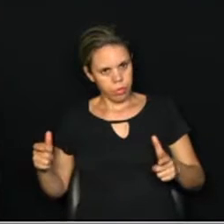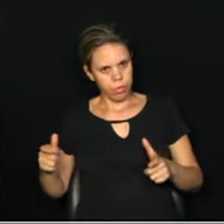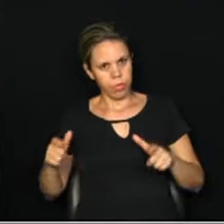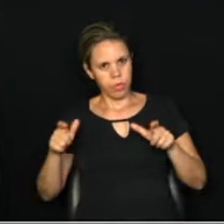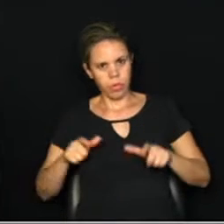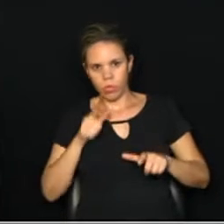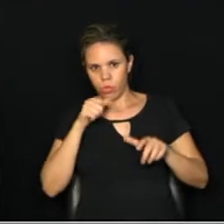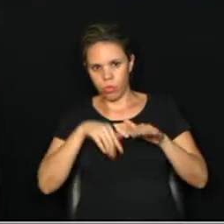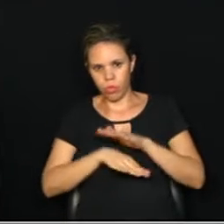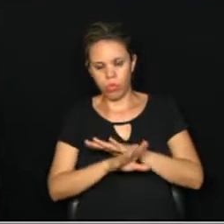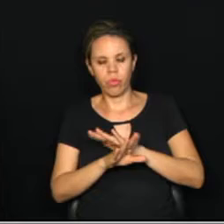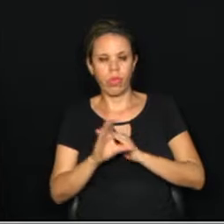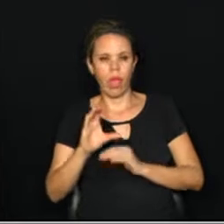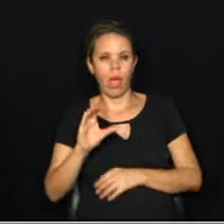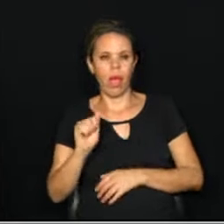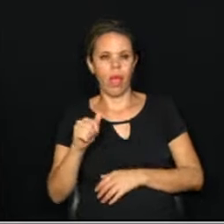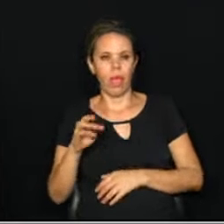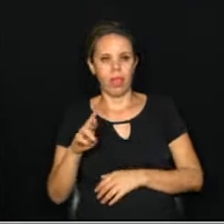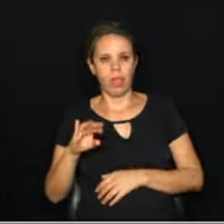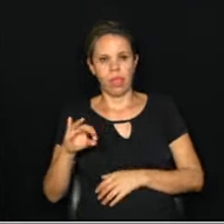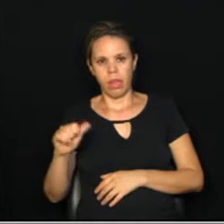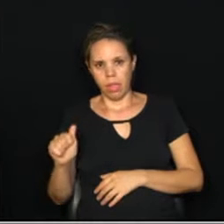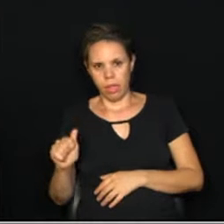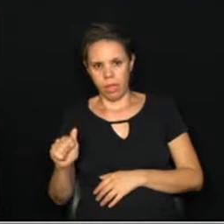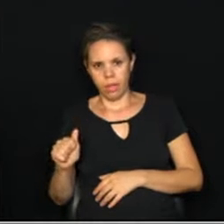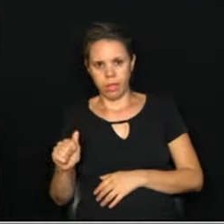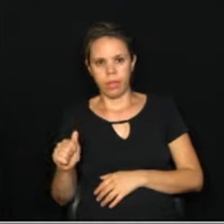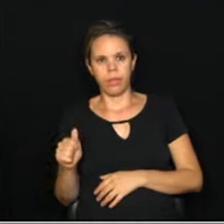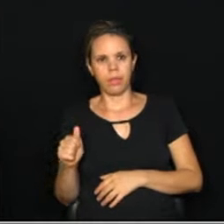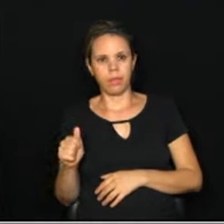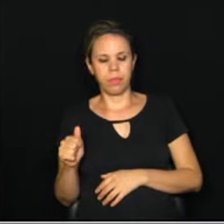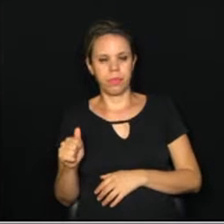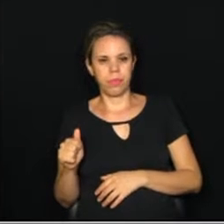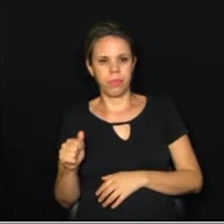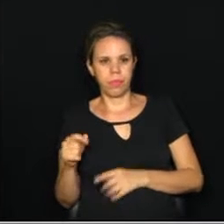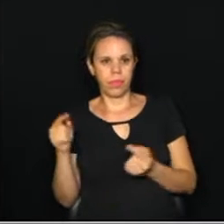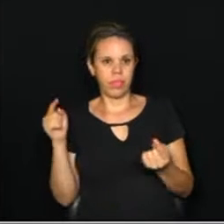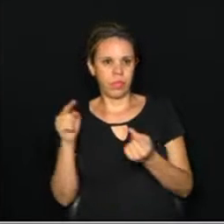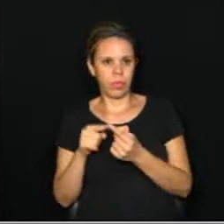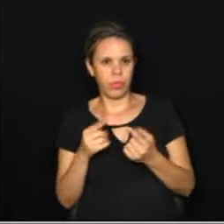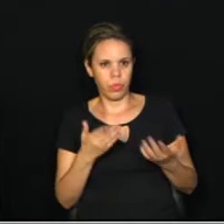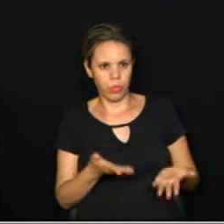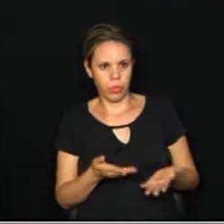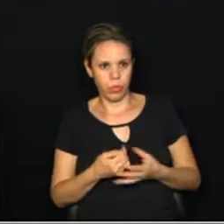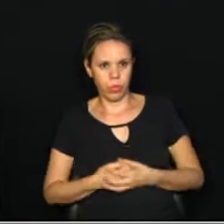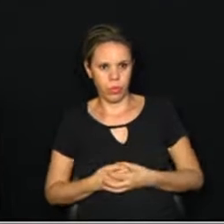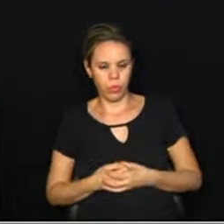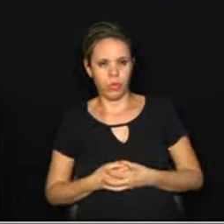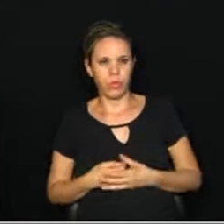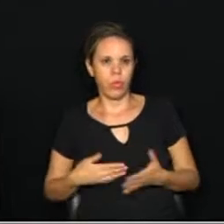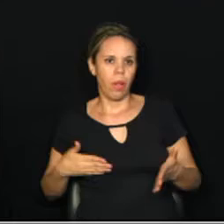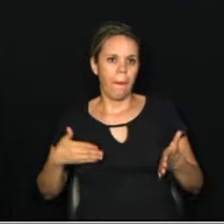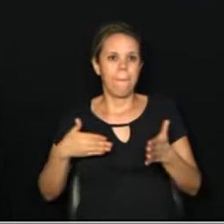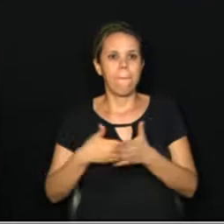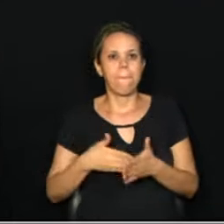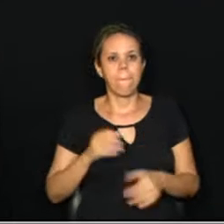reservatórios do Sistema Cantareira, e elas vão ali no sentido da barragem ali